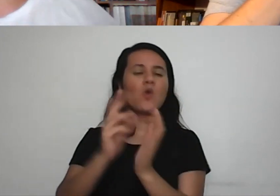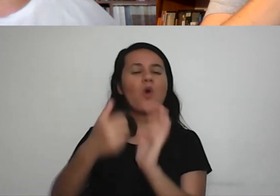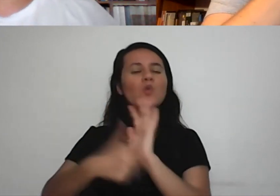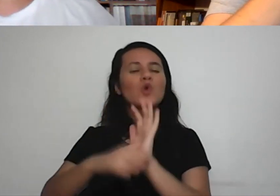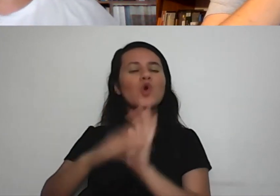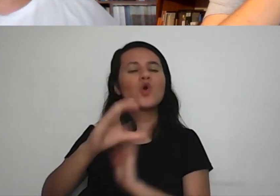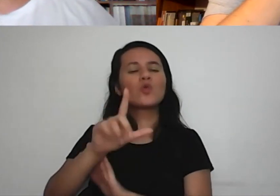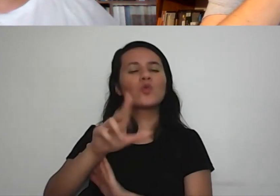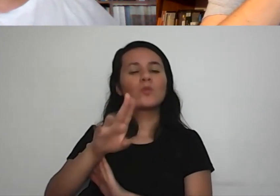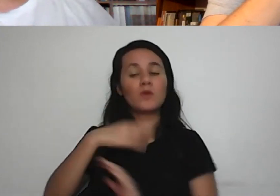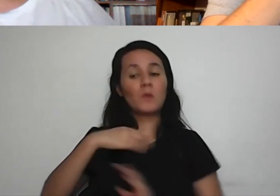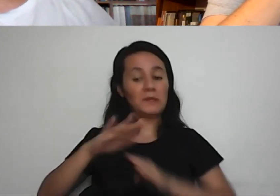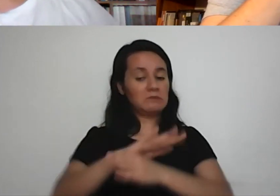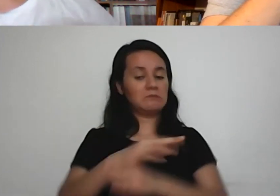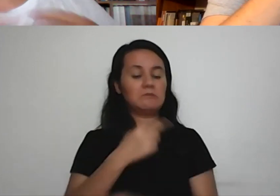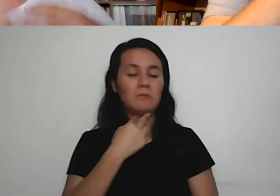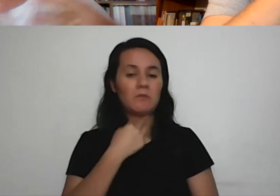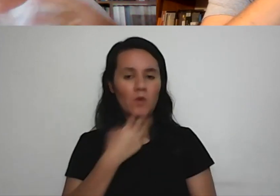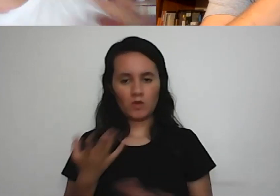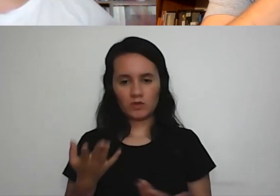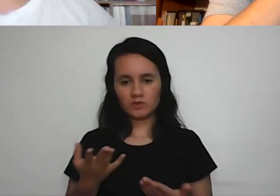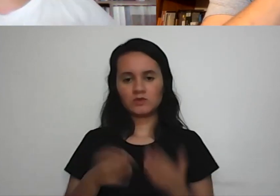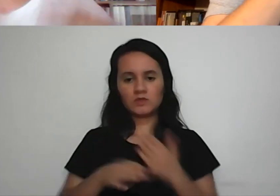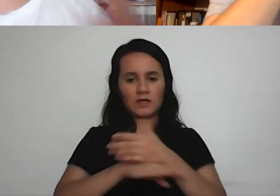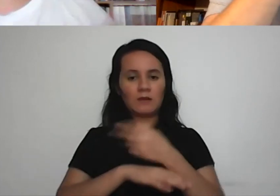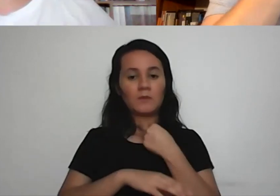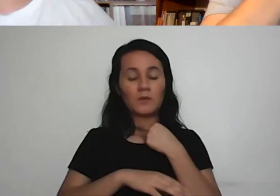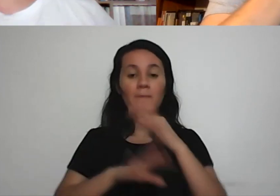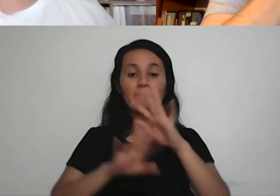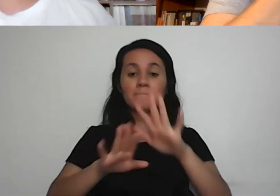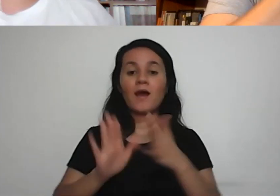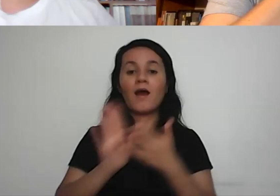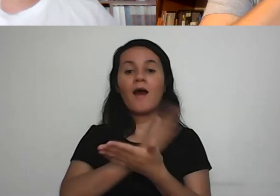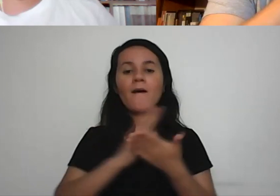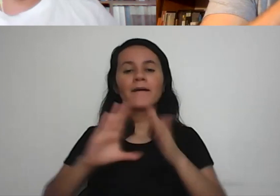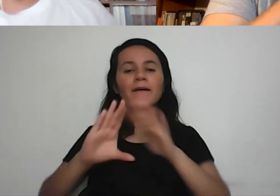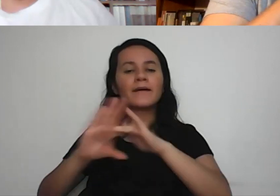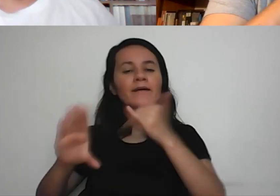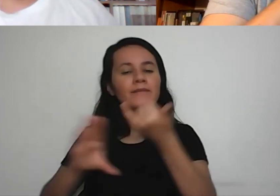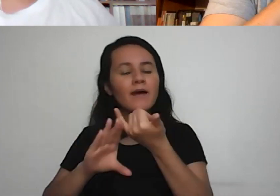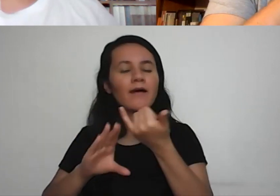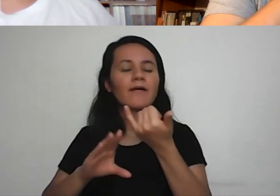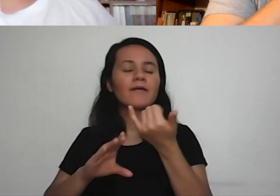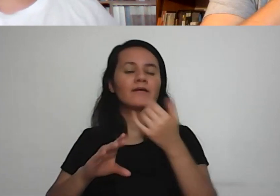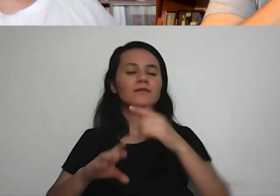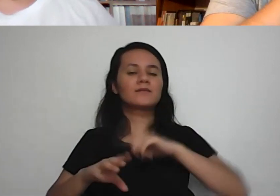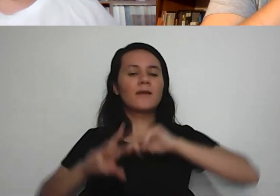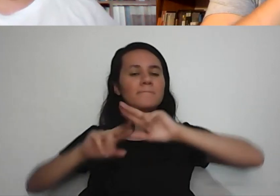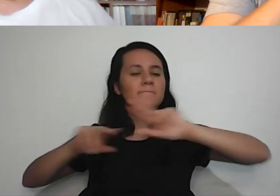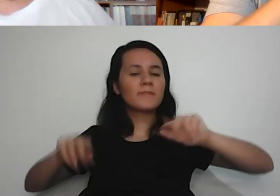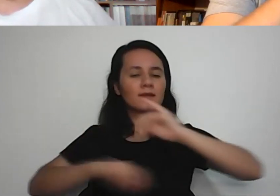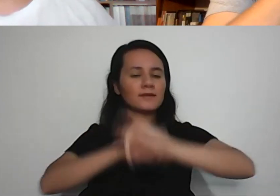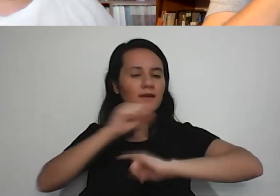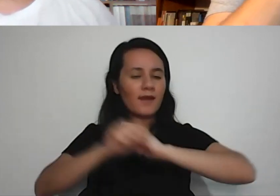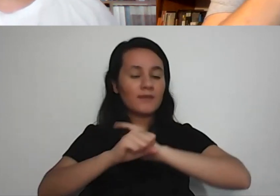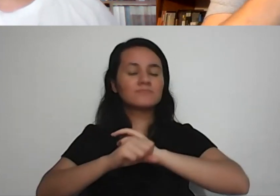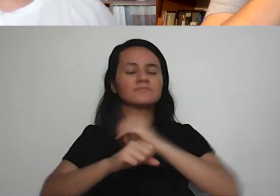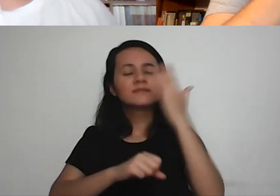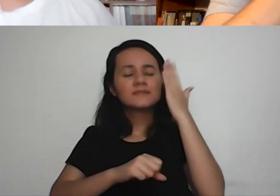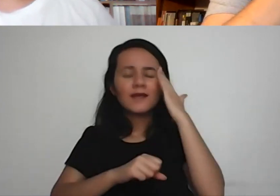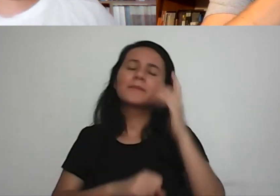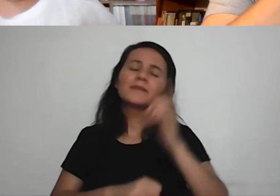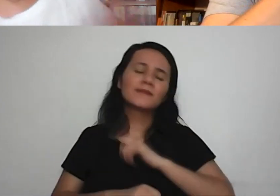não posso entrar, né? Então, eu acho que essa coisa dos canais, da internet, do cara por mais que seja tudo